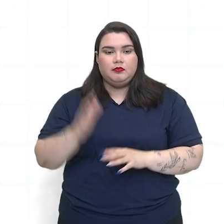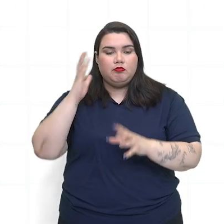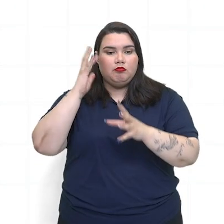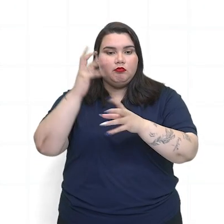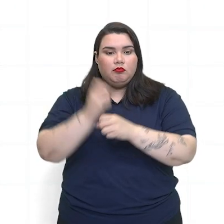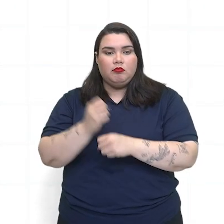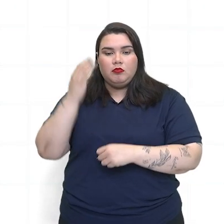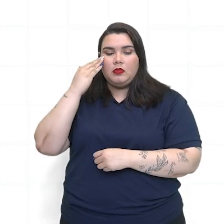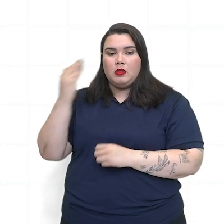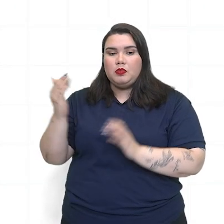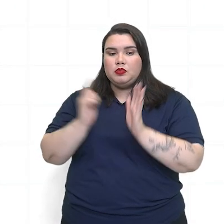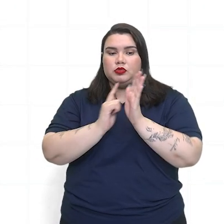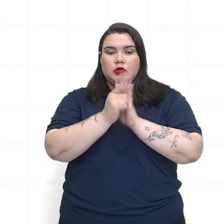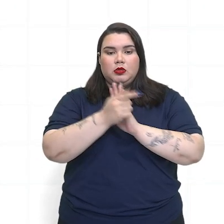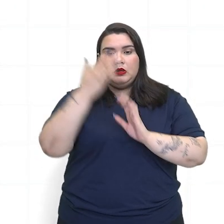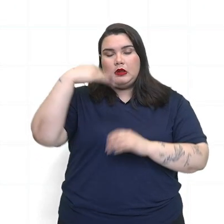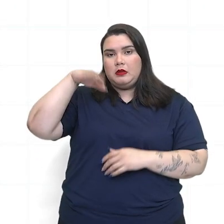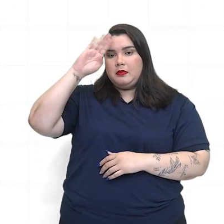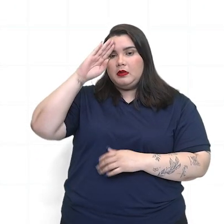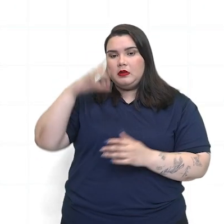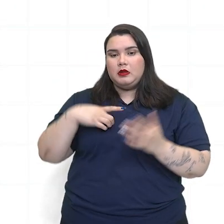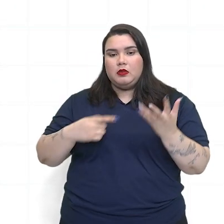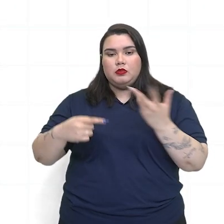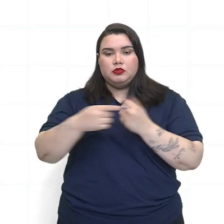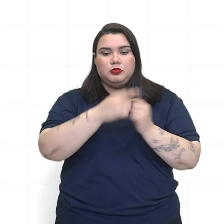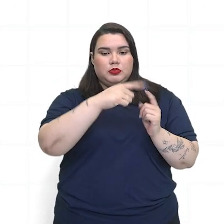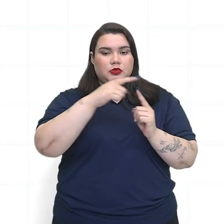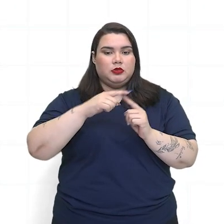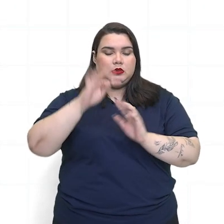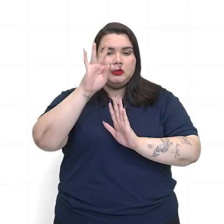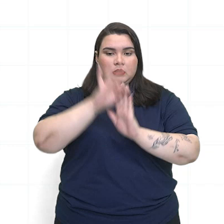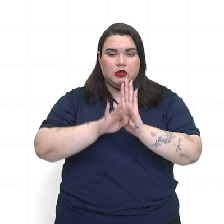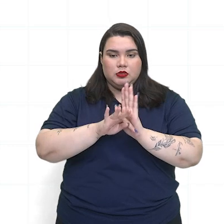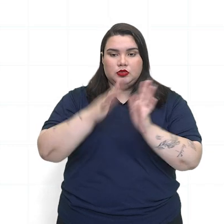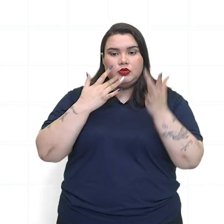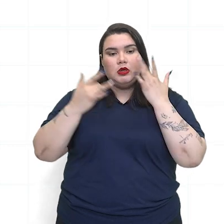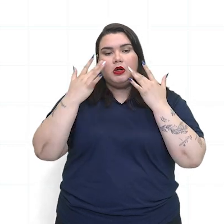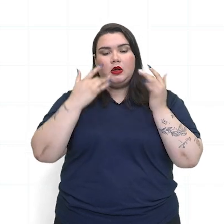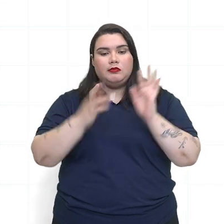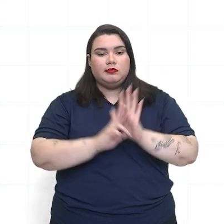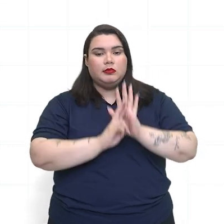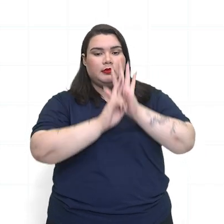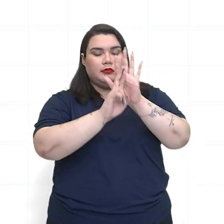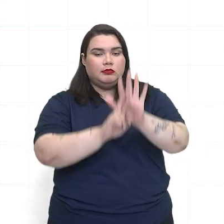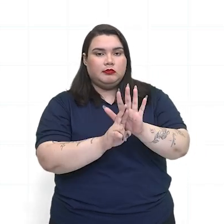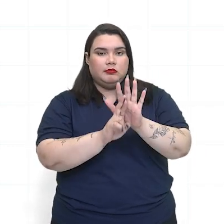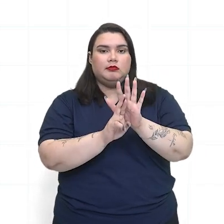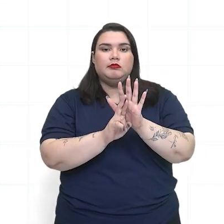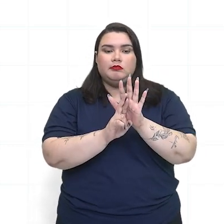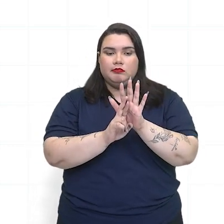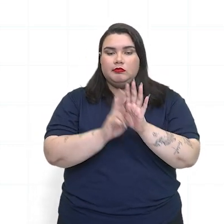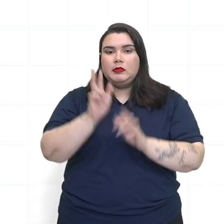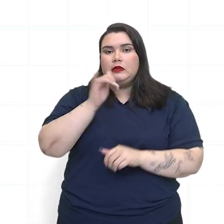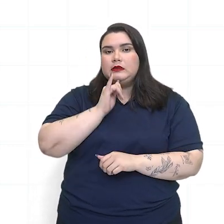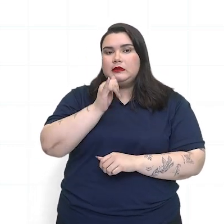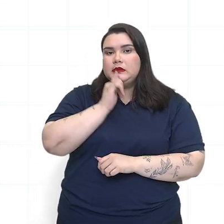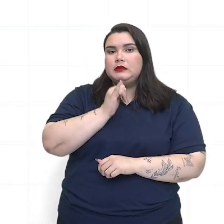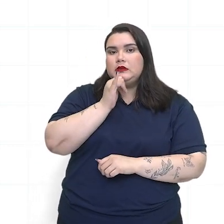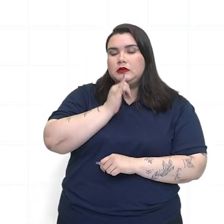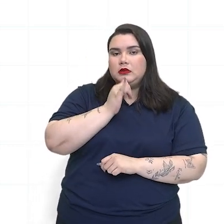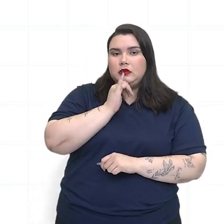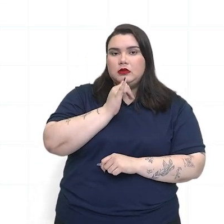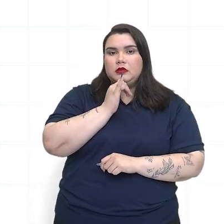relembrar. O gênero dramático, ele reúne textos teatrais para serem encenados em um palco,